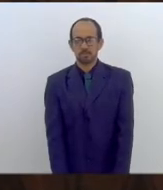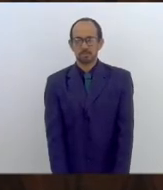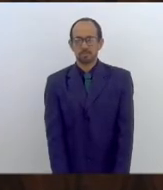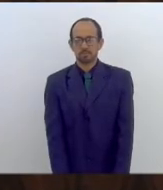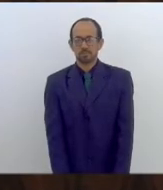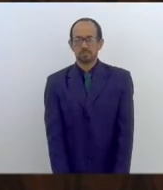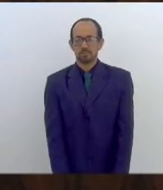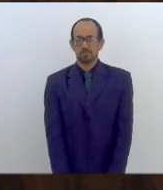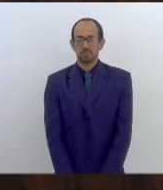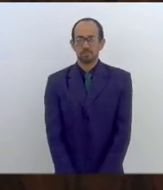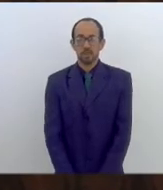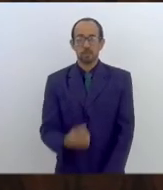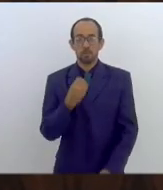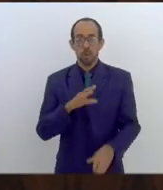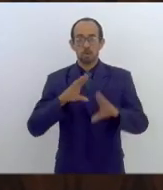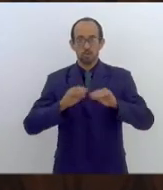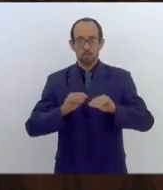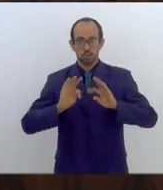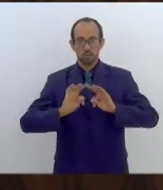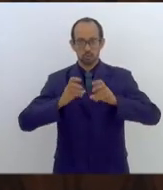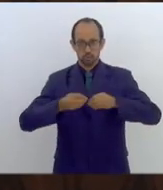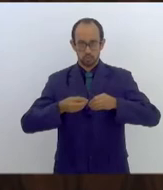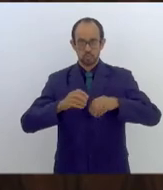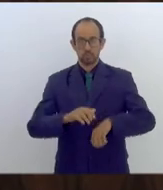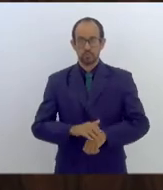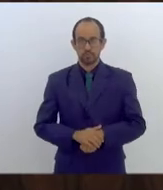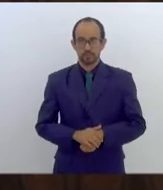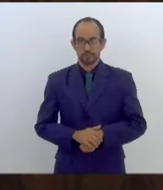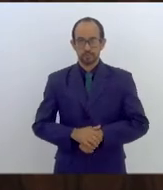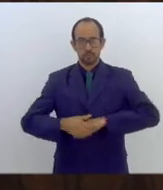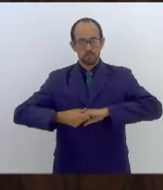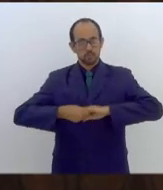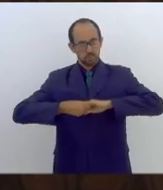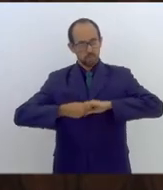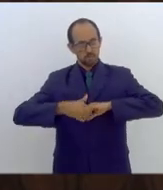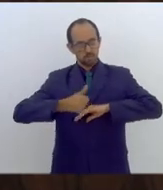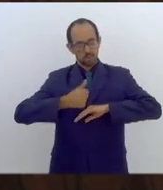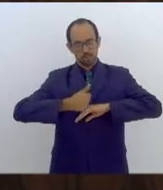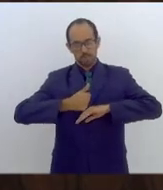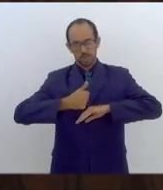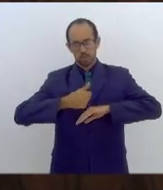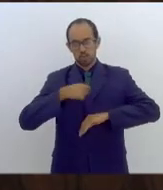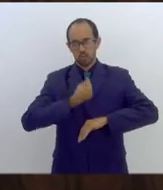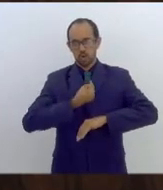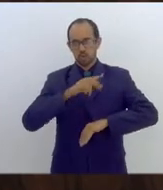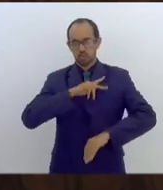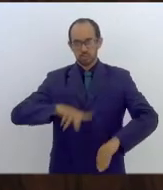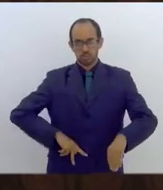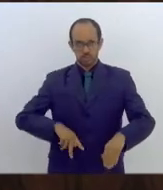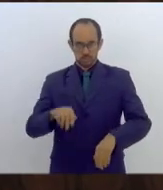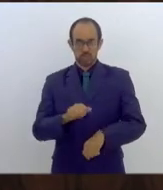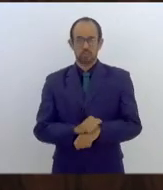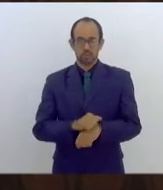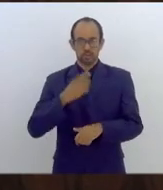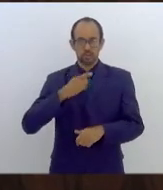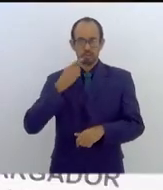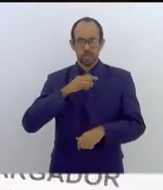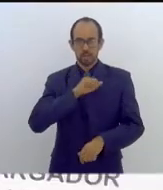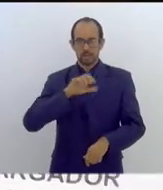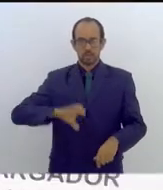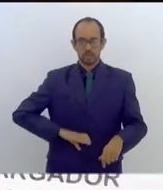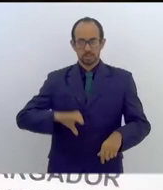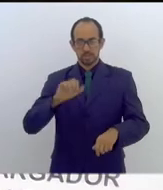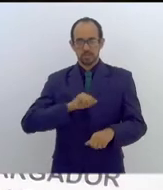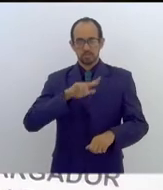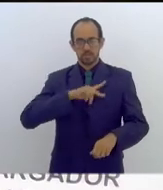bom boa noite a todos cumprimento em primeiro lugar o nosso Presidente Deputado André Siciliano